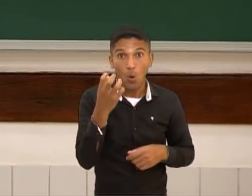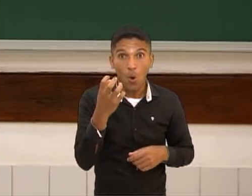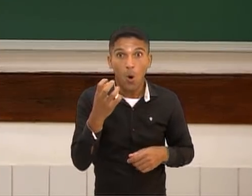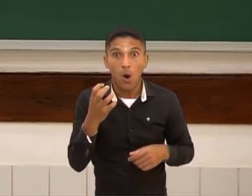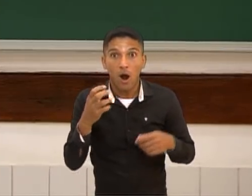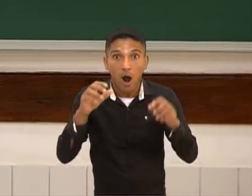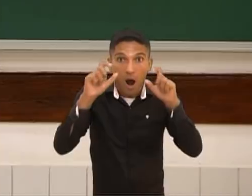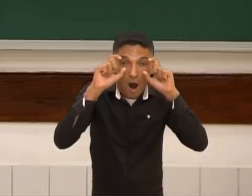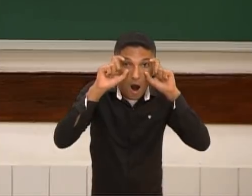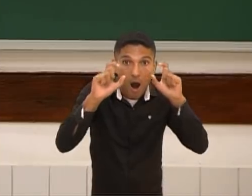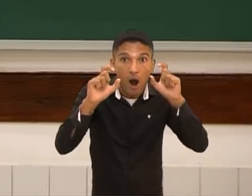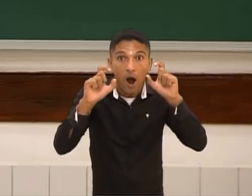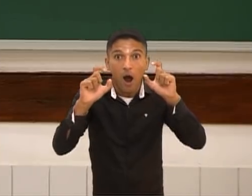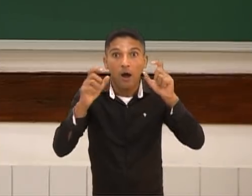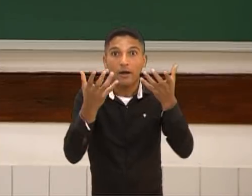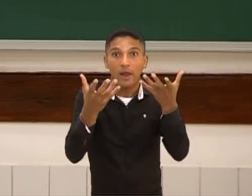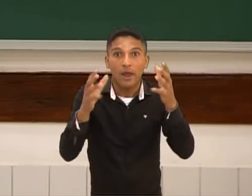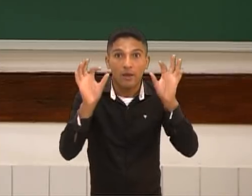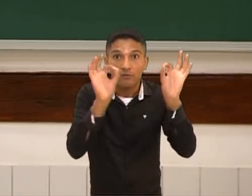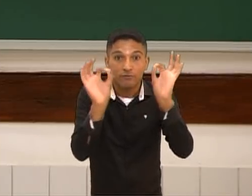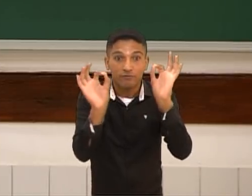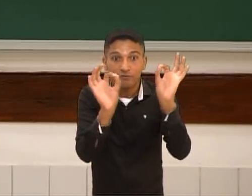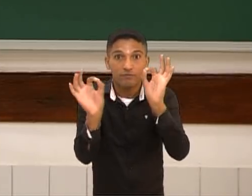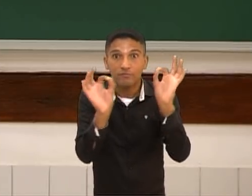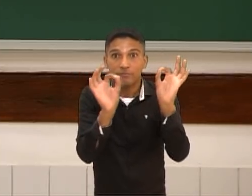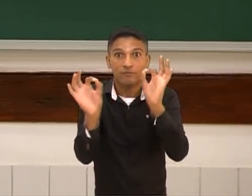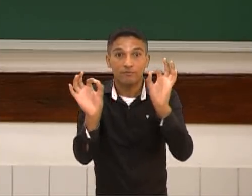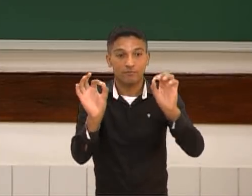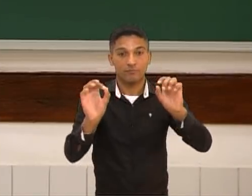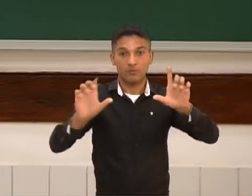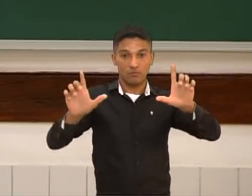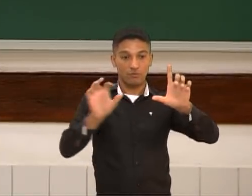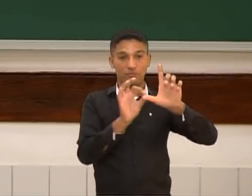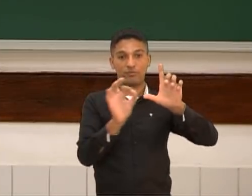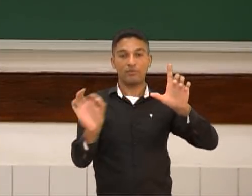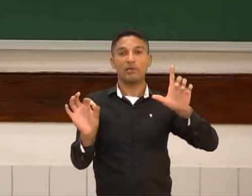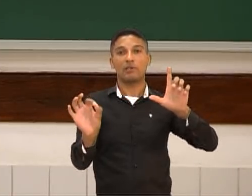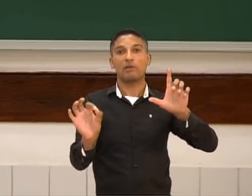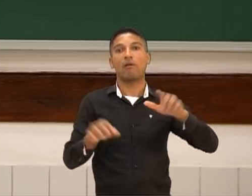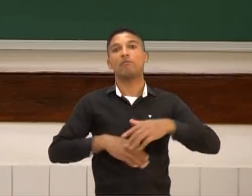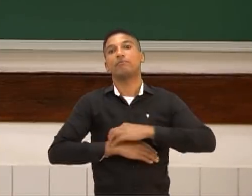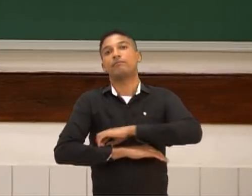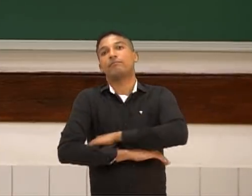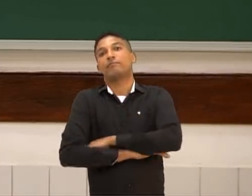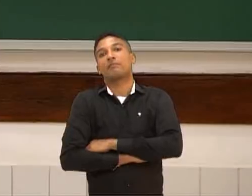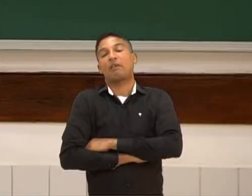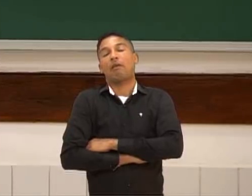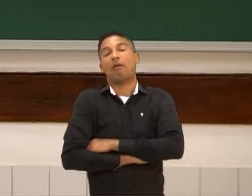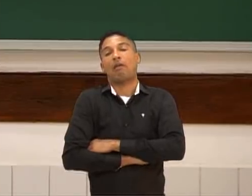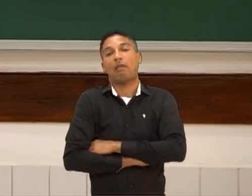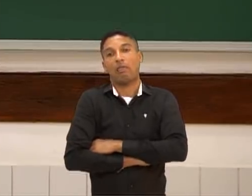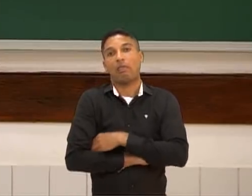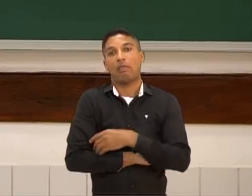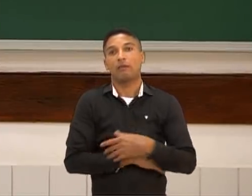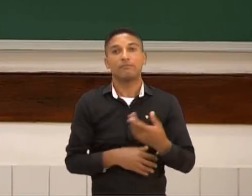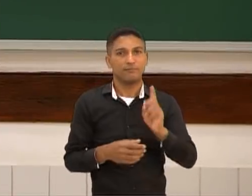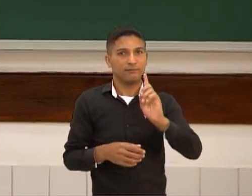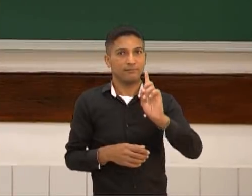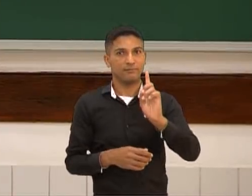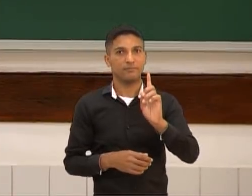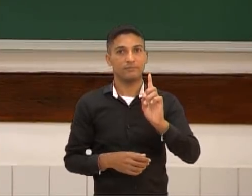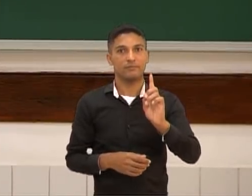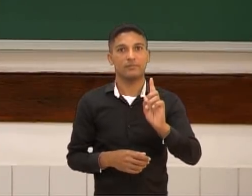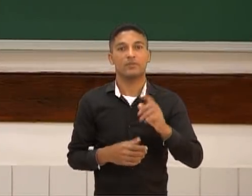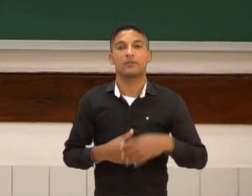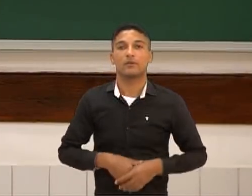consigam assisti-la até o final, né, sem se sentirem entediados, né, diante desse contexto de pandemia, que é um contexto